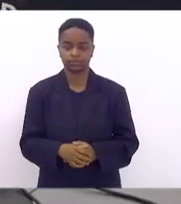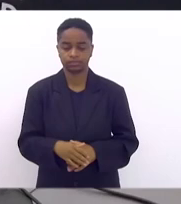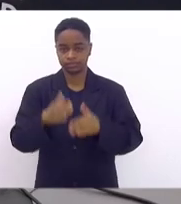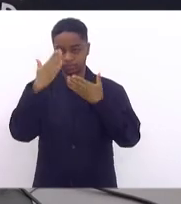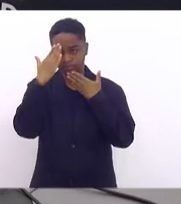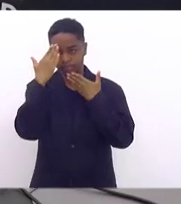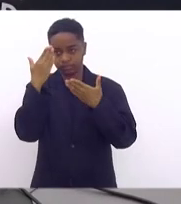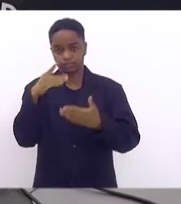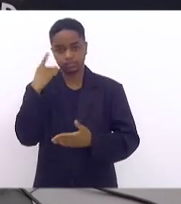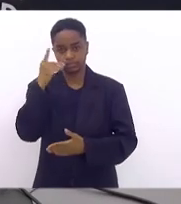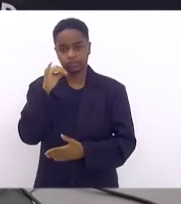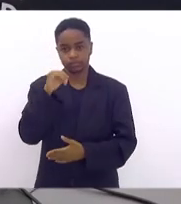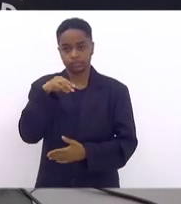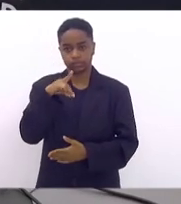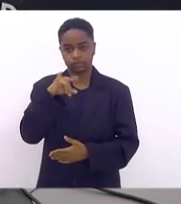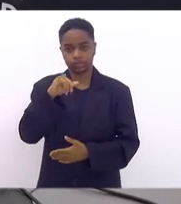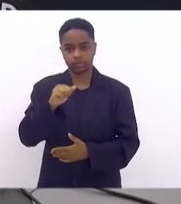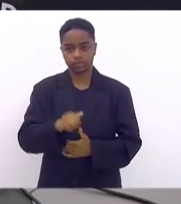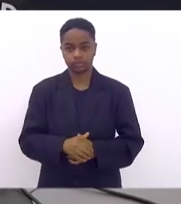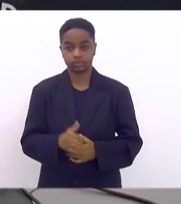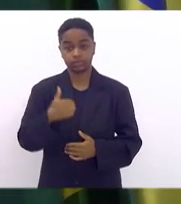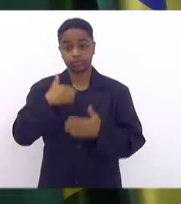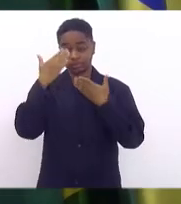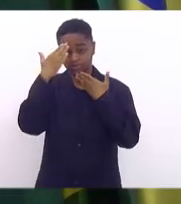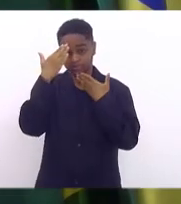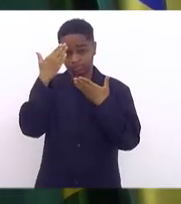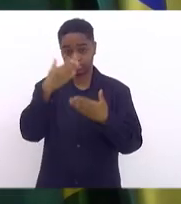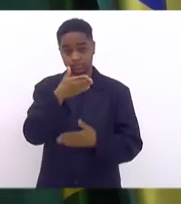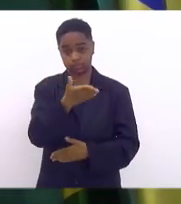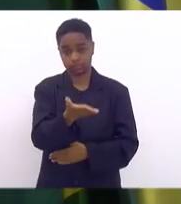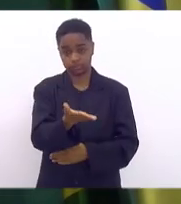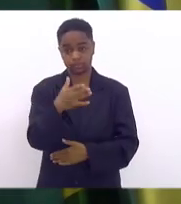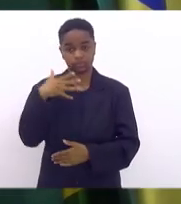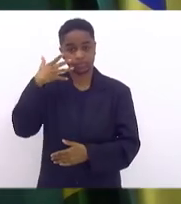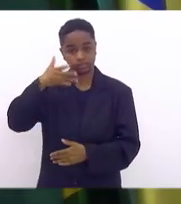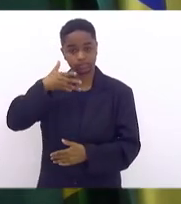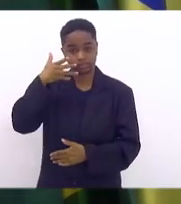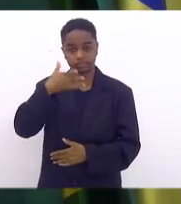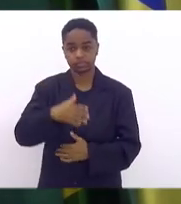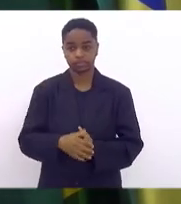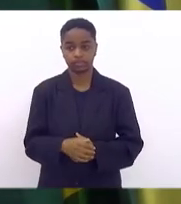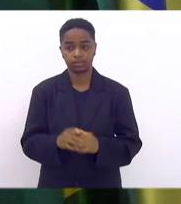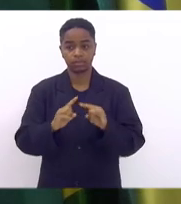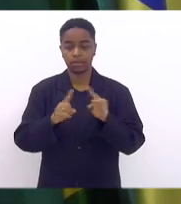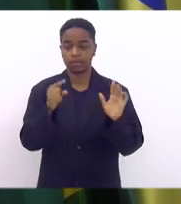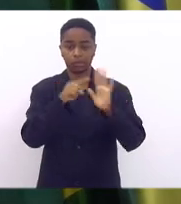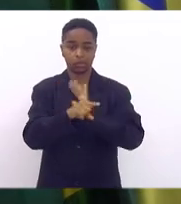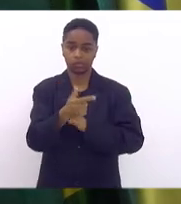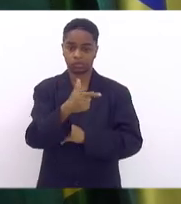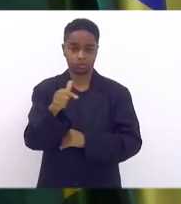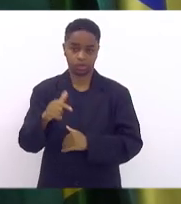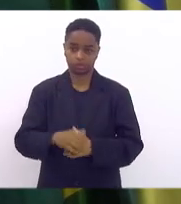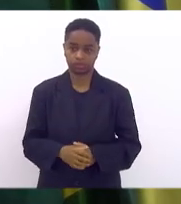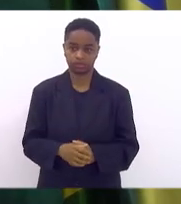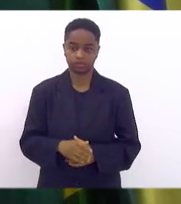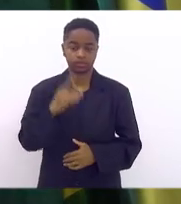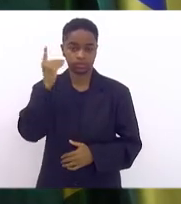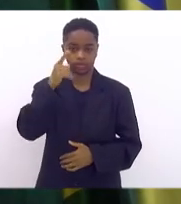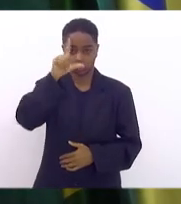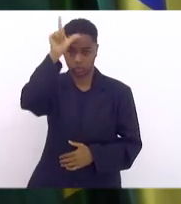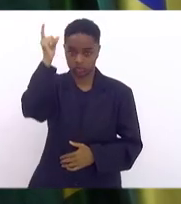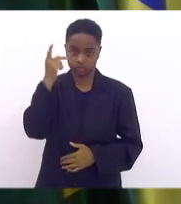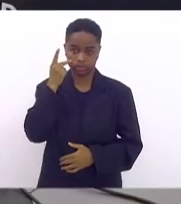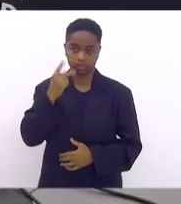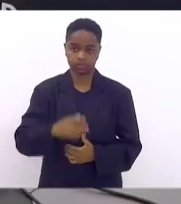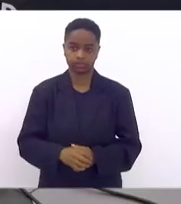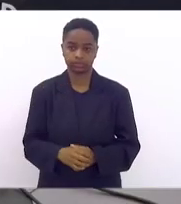Obrigada. Deputada Índia. Só agradecer a explanação da doutora, mas eu não tenho perguntas. Obrigada. Deputado Luiz Paulo, quer fazer